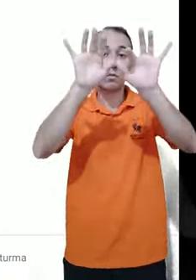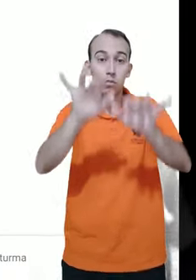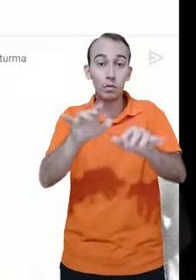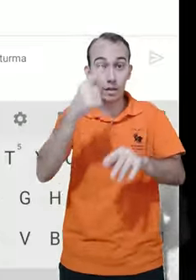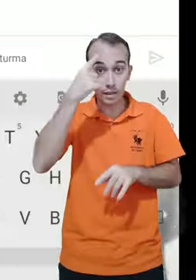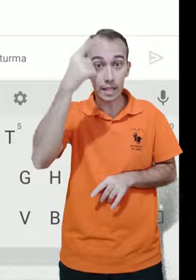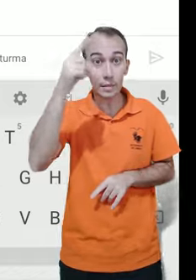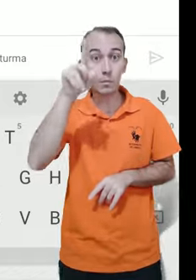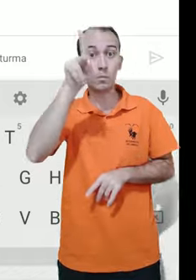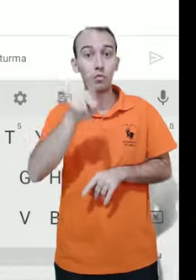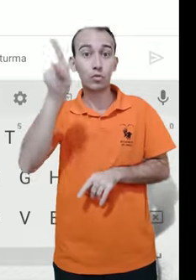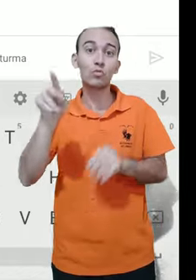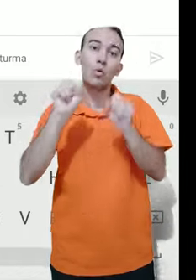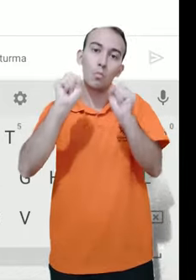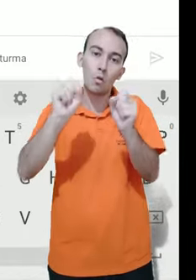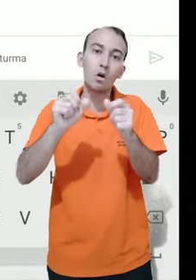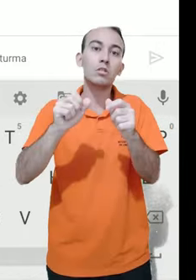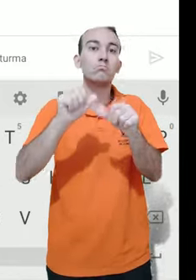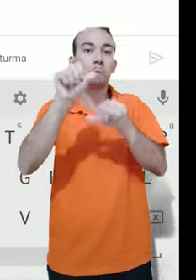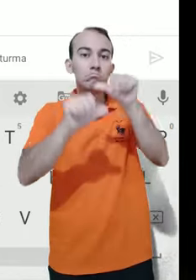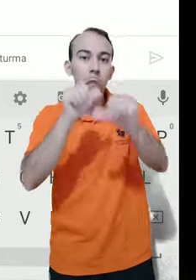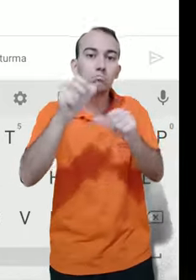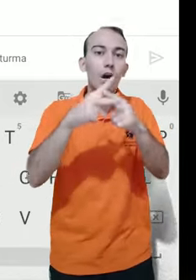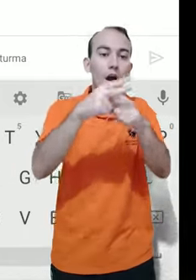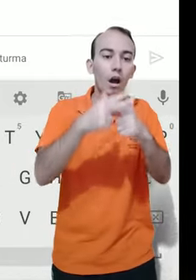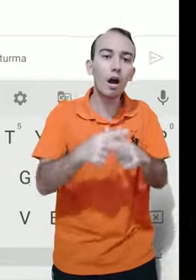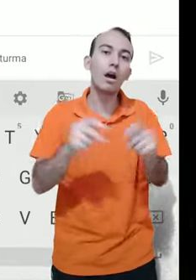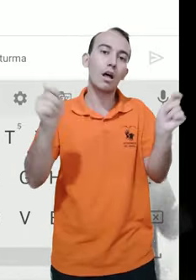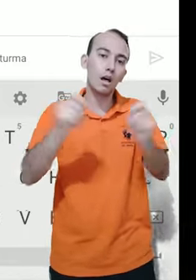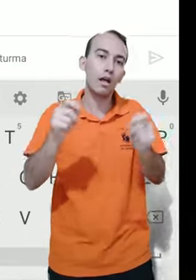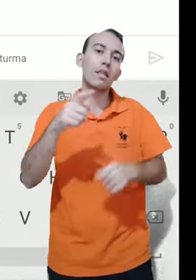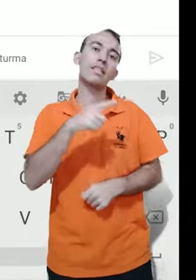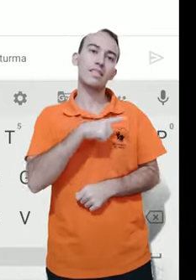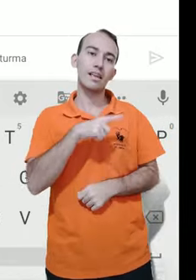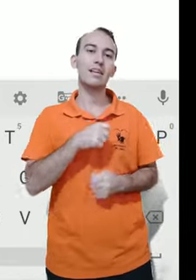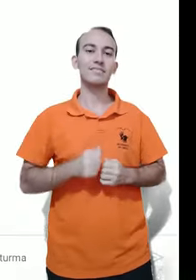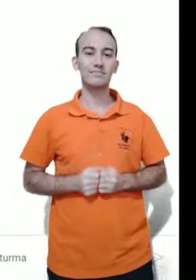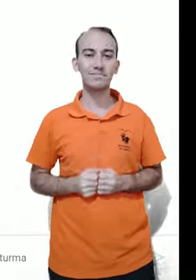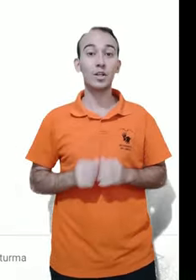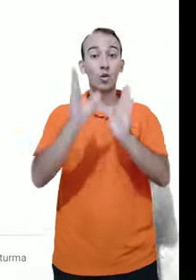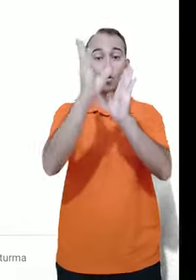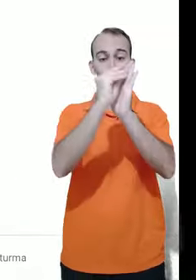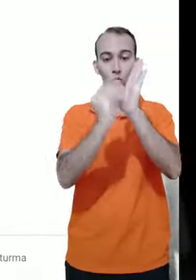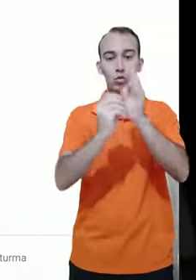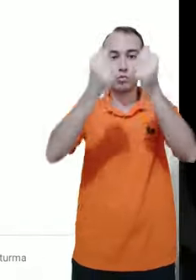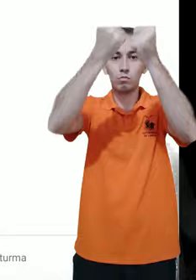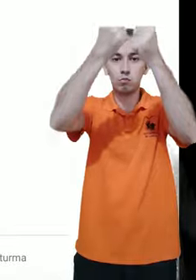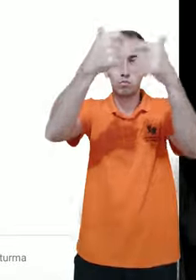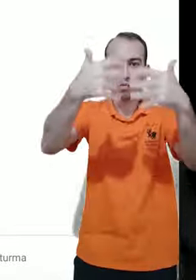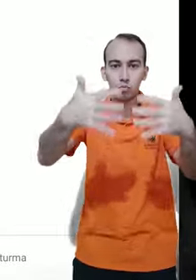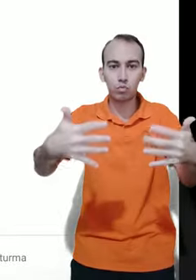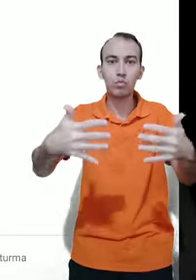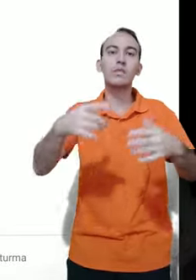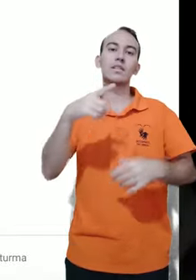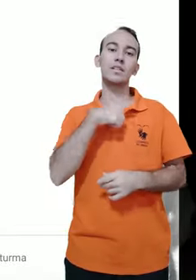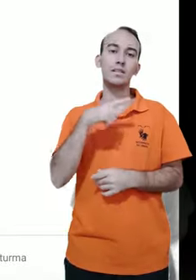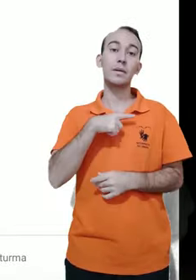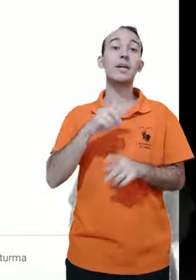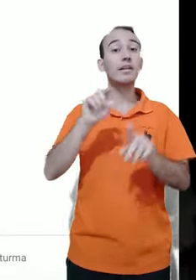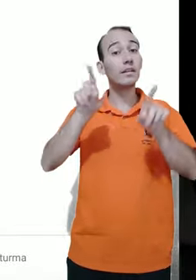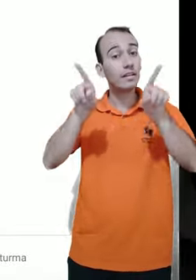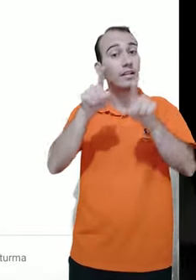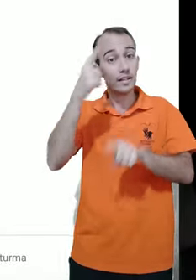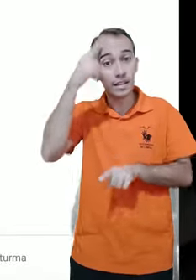realizar comentários para turma Lembrando que essa é uma configuração do professor Então Pode não estar habilitado a descrição do conteúdo